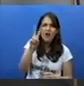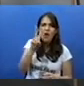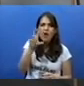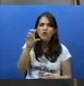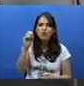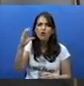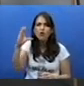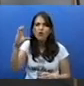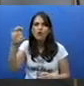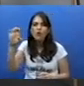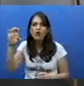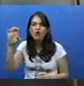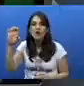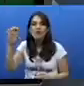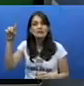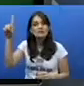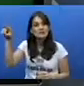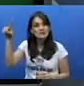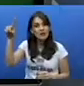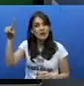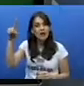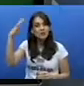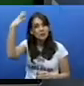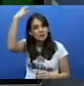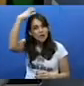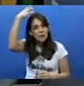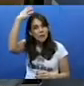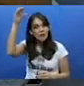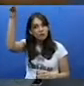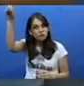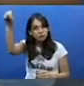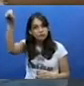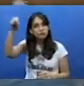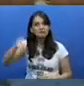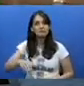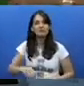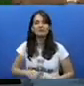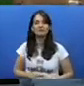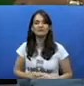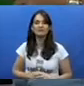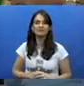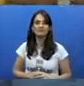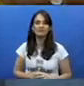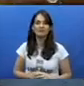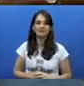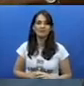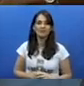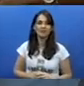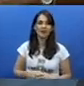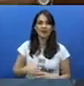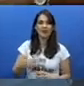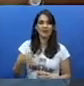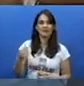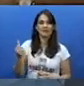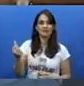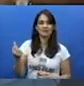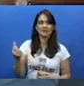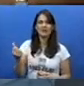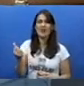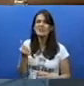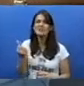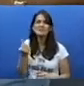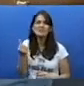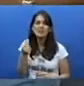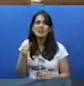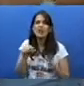acento circunflexo, que vocês falam que é o chapéuzinho, tá? Na sexta estrofe, o